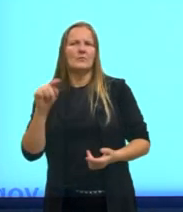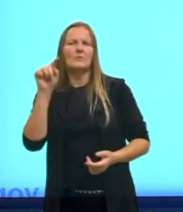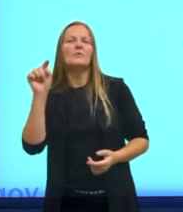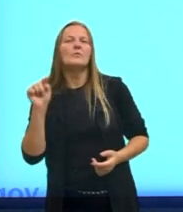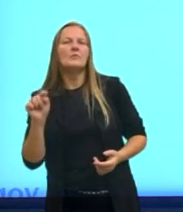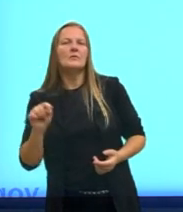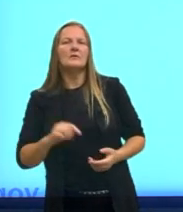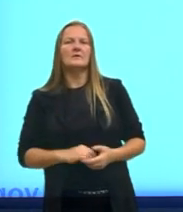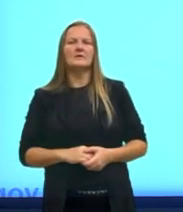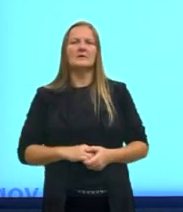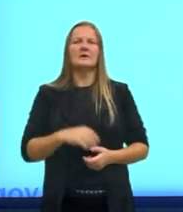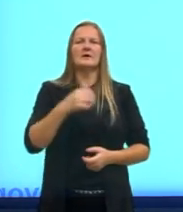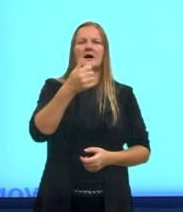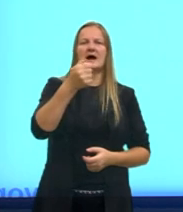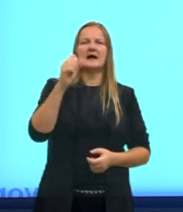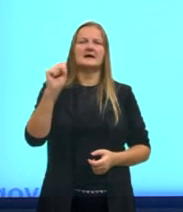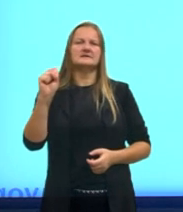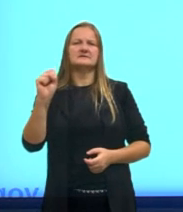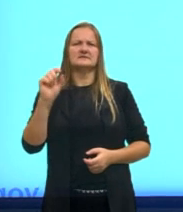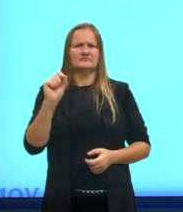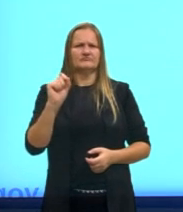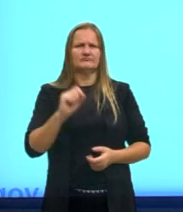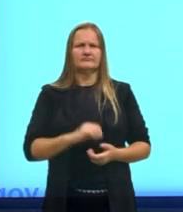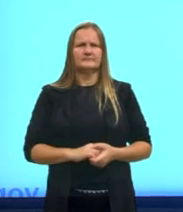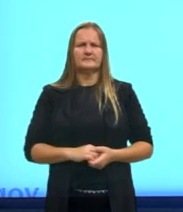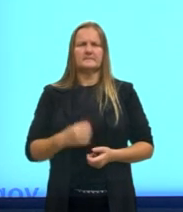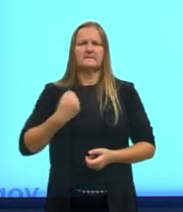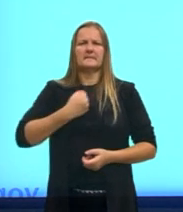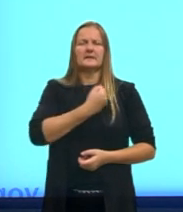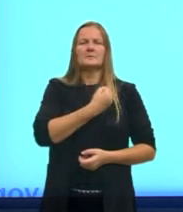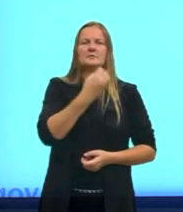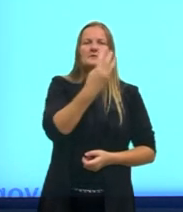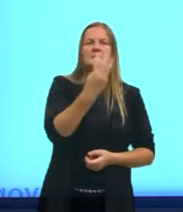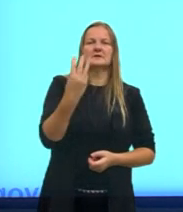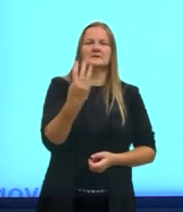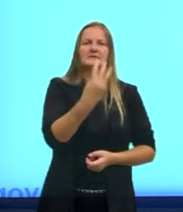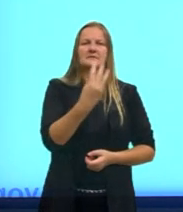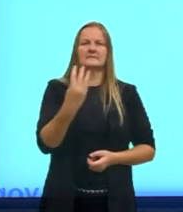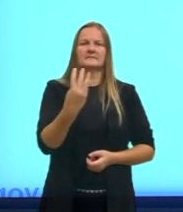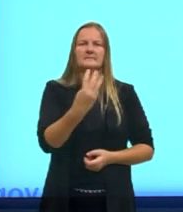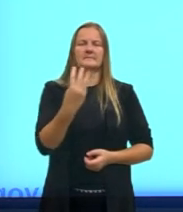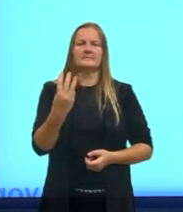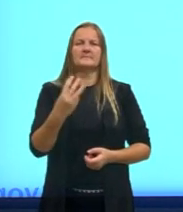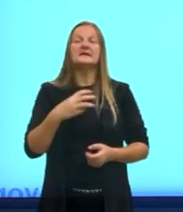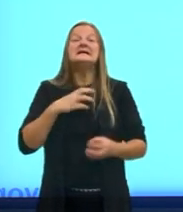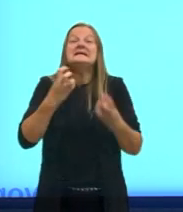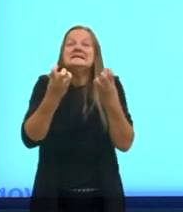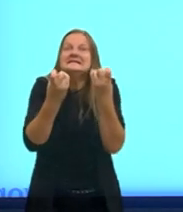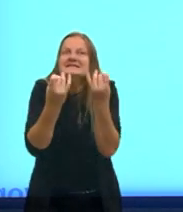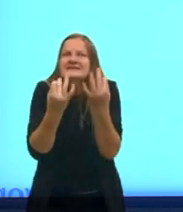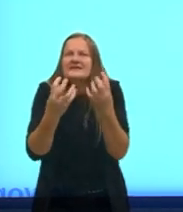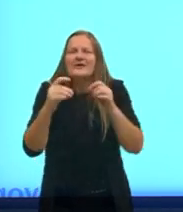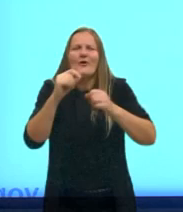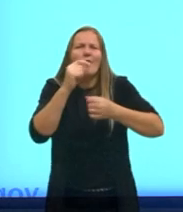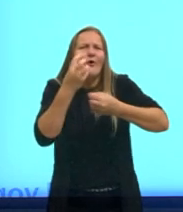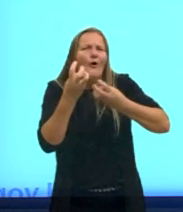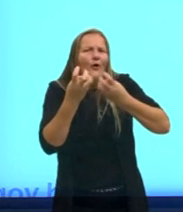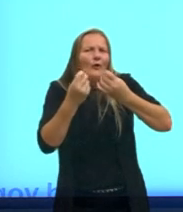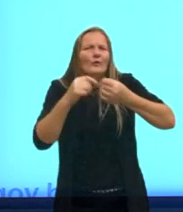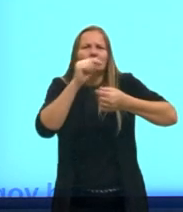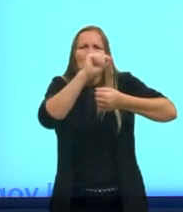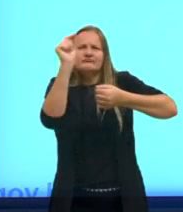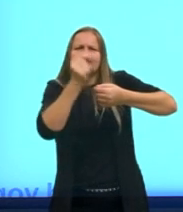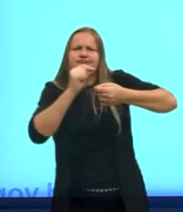Eu tenho aqui o ar é se o Aécio tem o número atômico 33 se eu contar aqui nessa visão eu consigo ver se eu